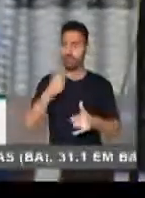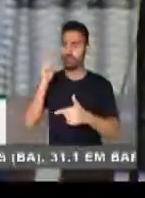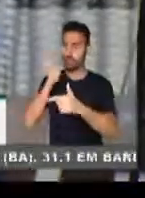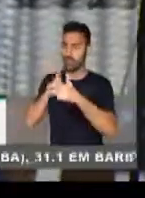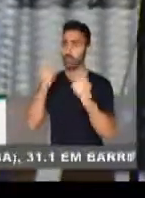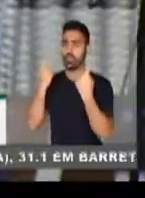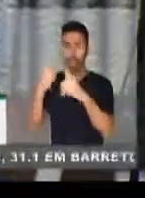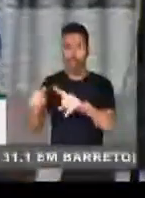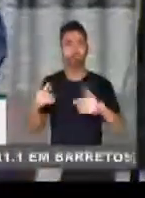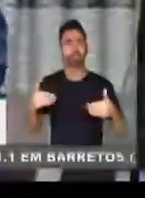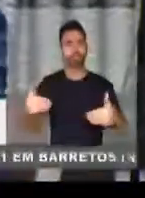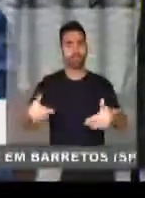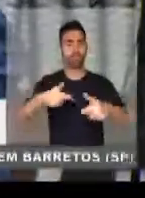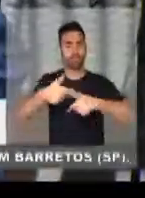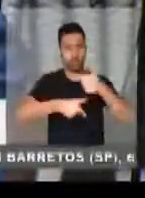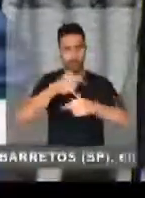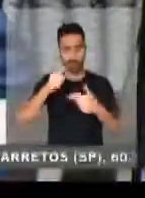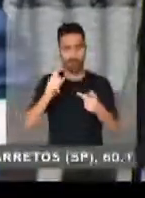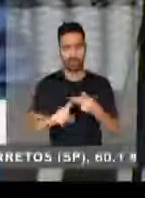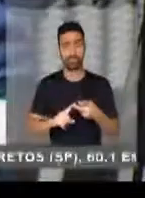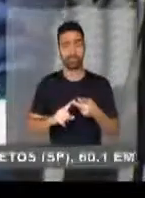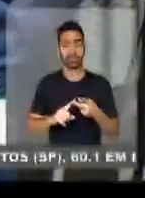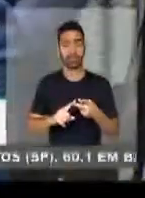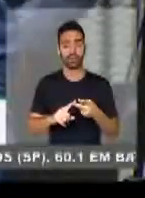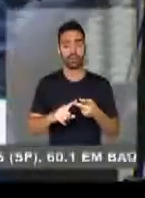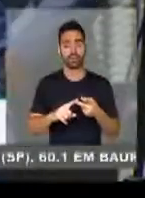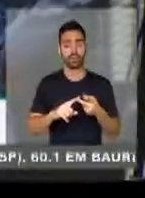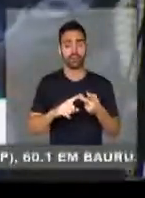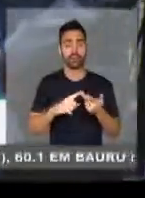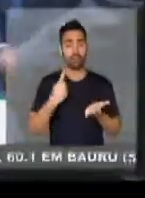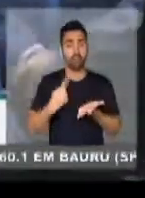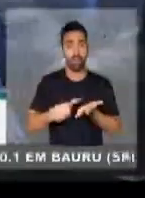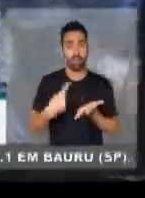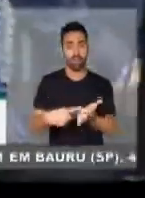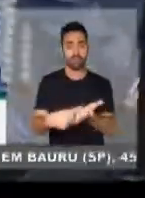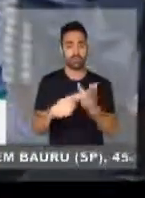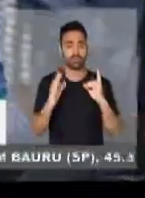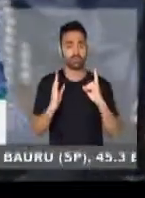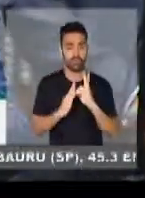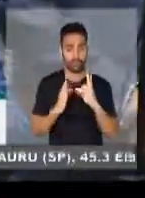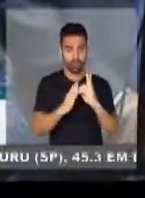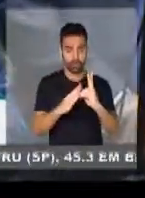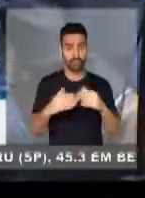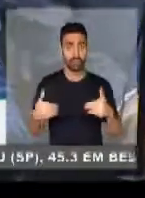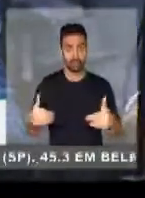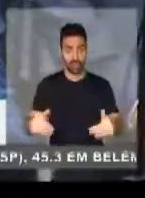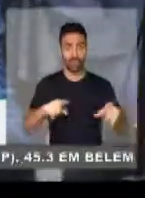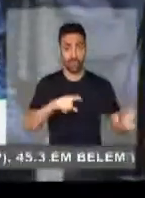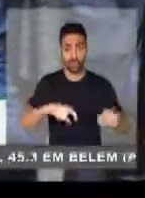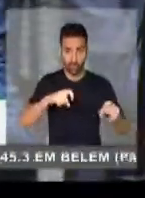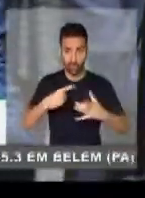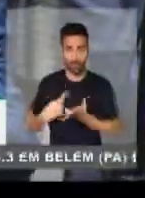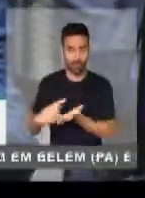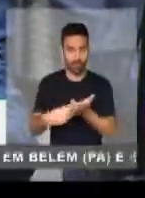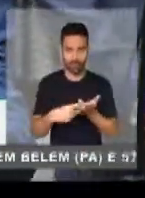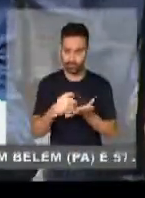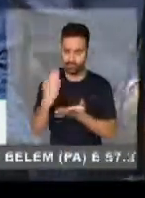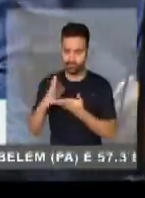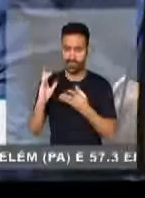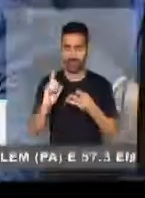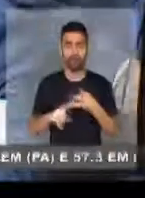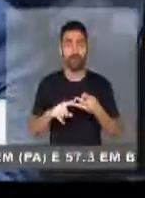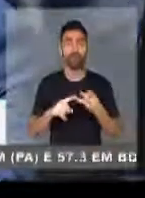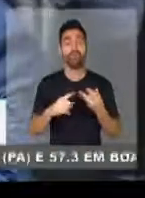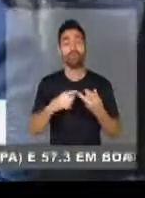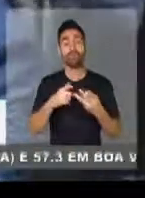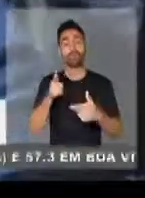Trabalho, criticaram a demarcação de terras indígenas pelo Ministério da Agricultura,